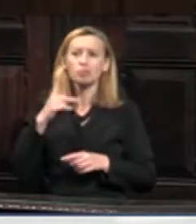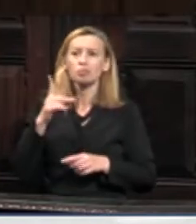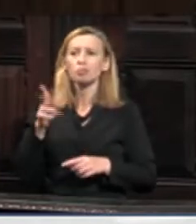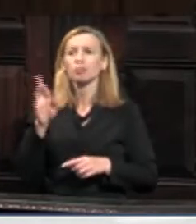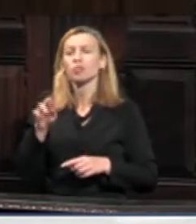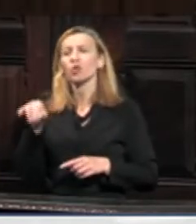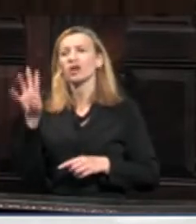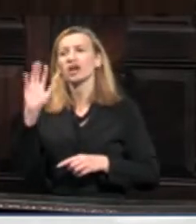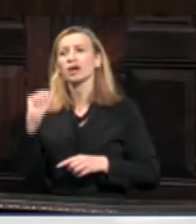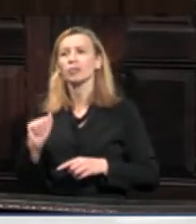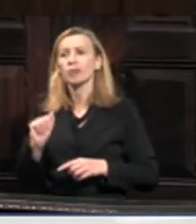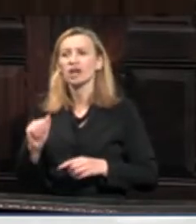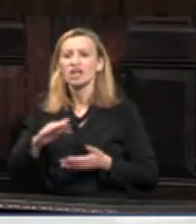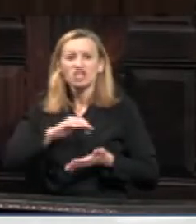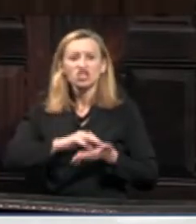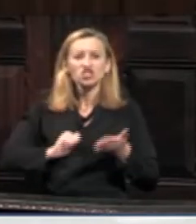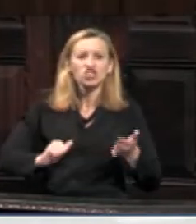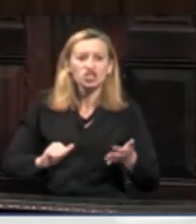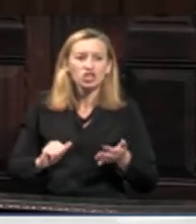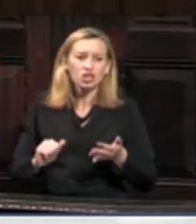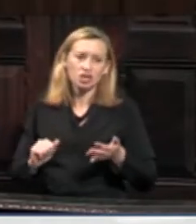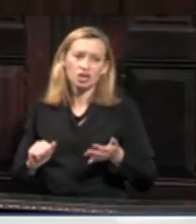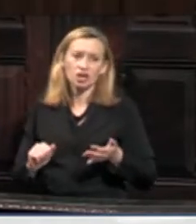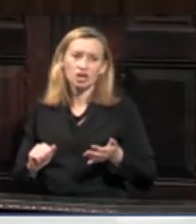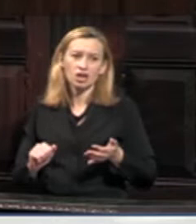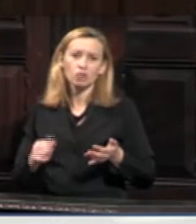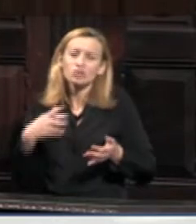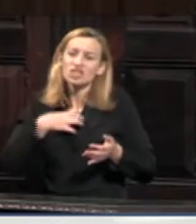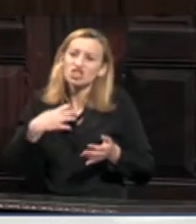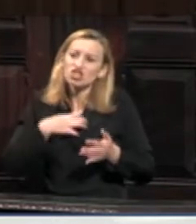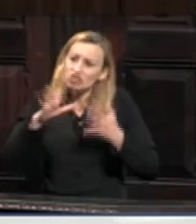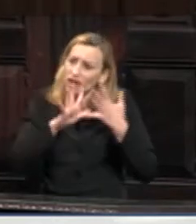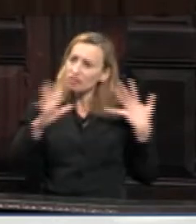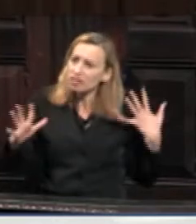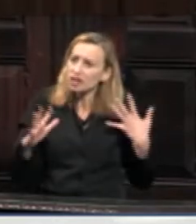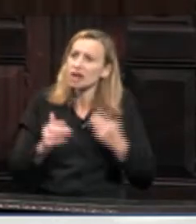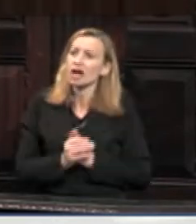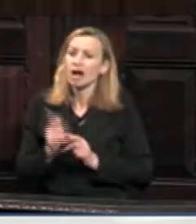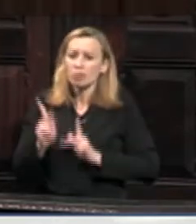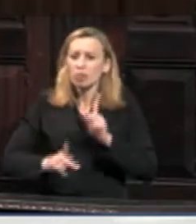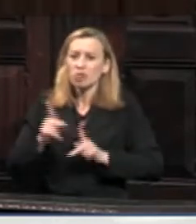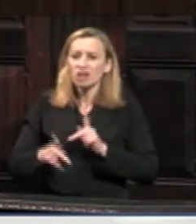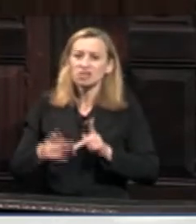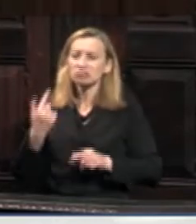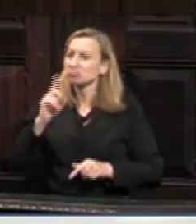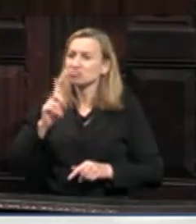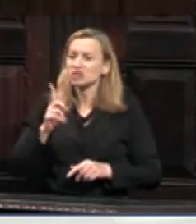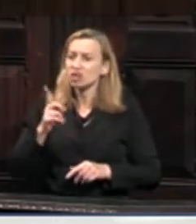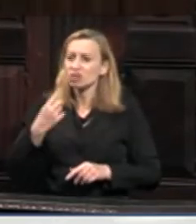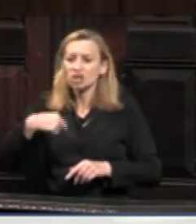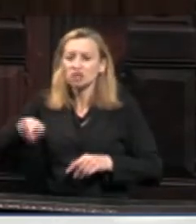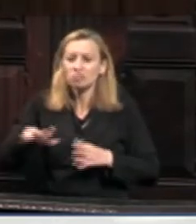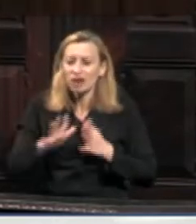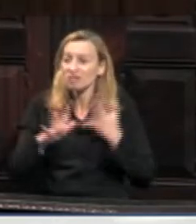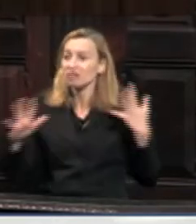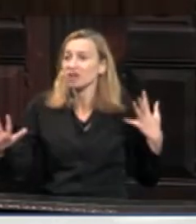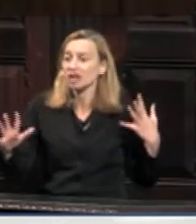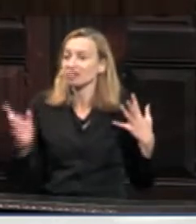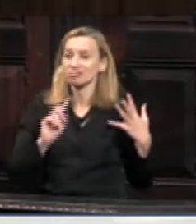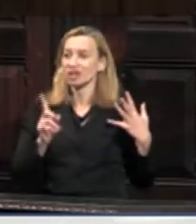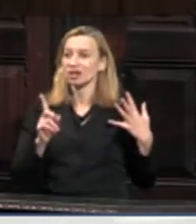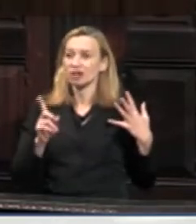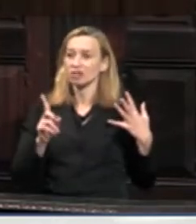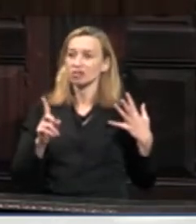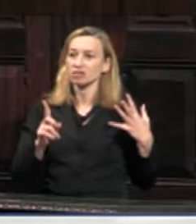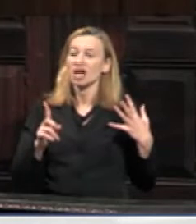a visibilidade da fila. Então, a população não está vendo mais a fila, aquela fila na porta